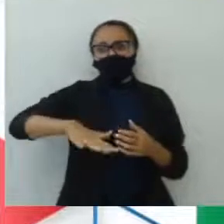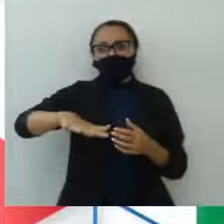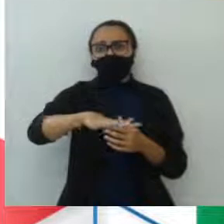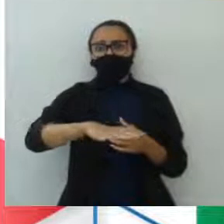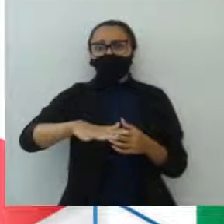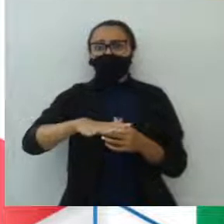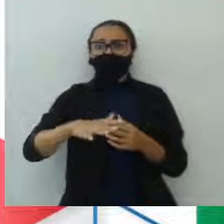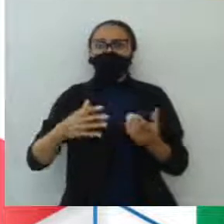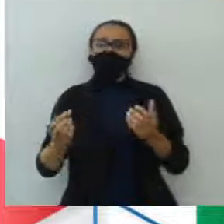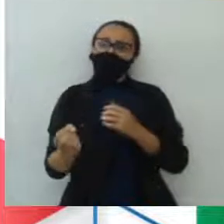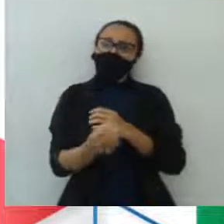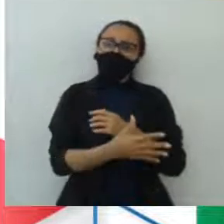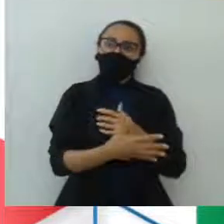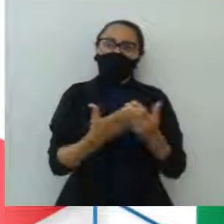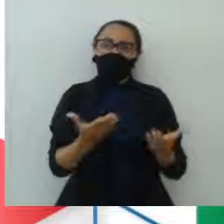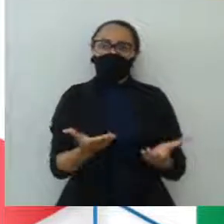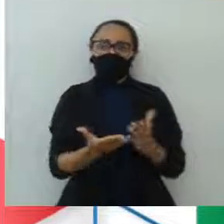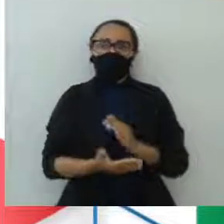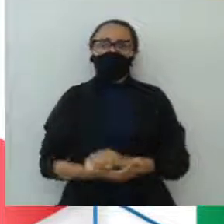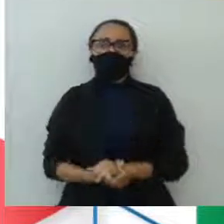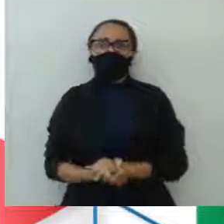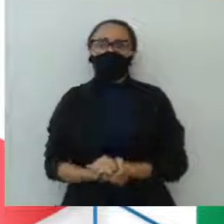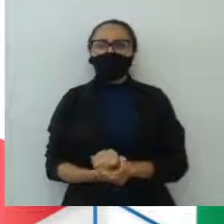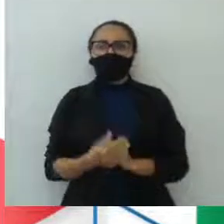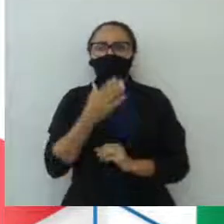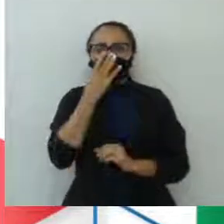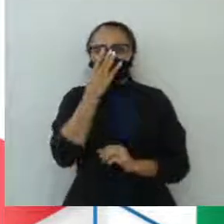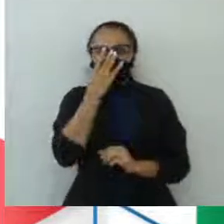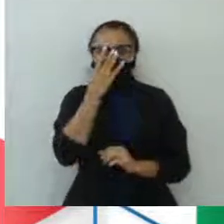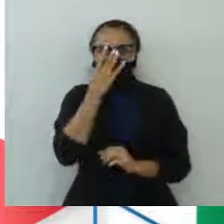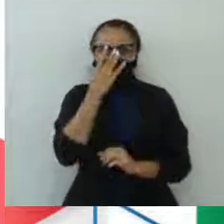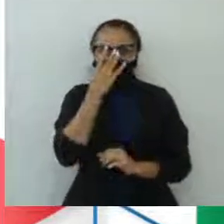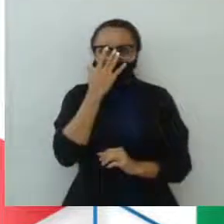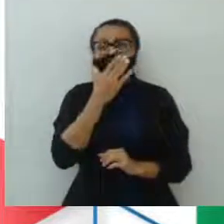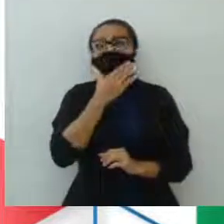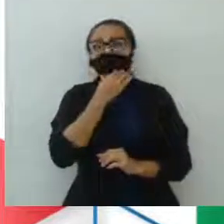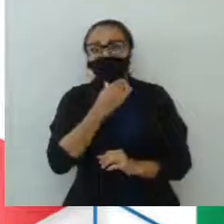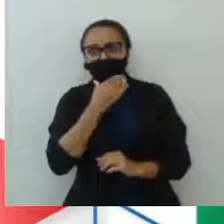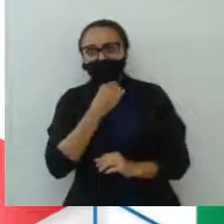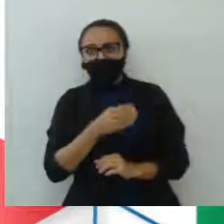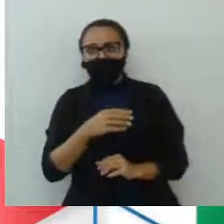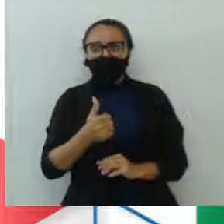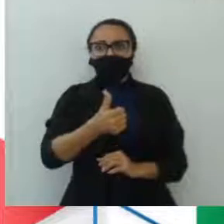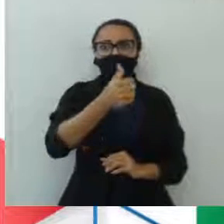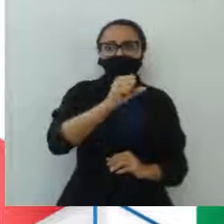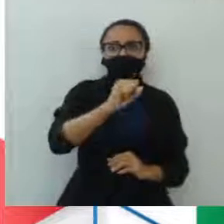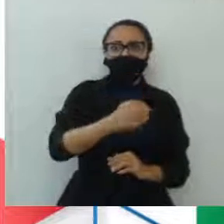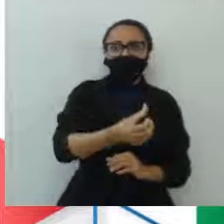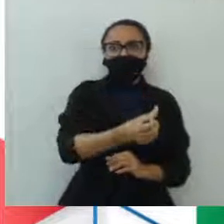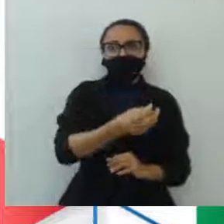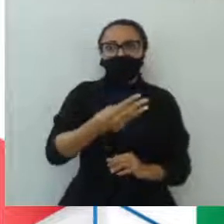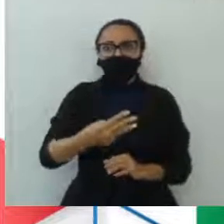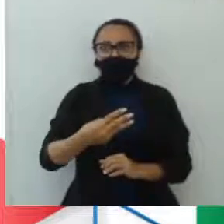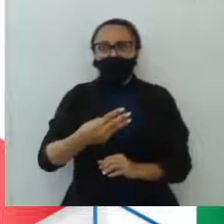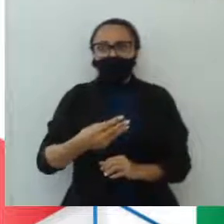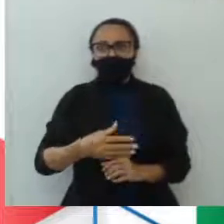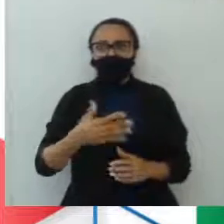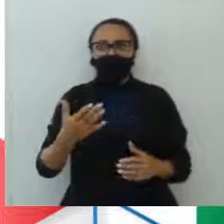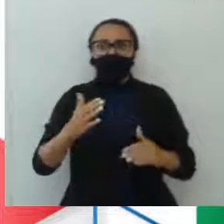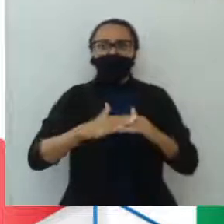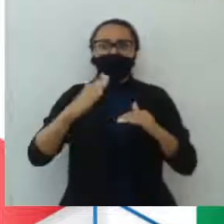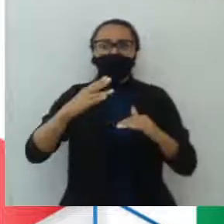russo Konstantin Stanislavski, é um nomezinho complicado, Konstantin Stanislavski, ele é o